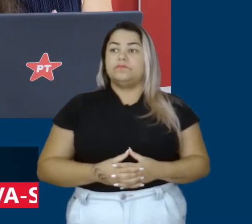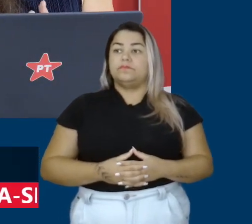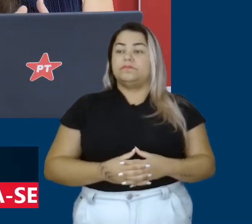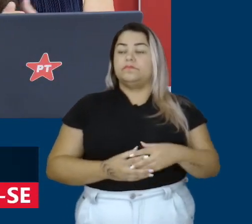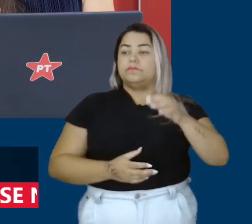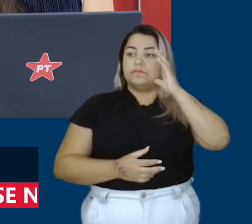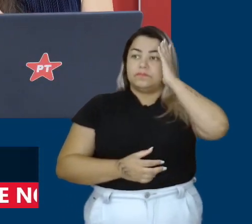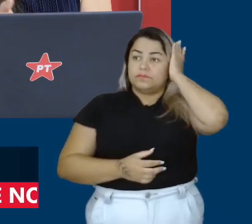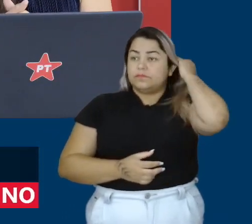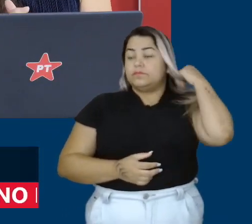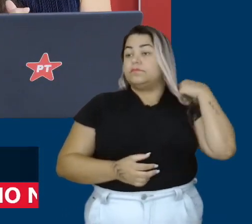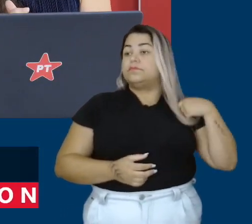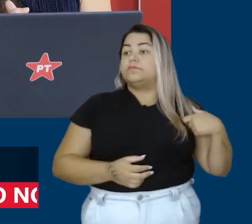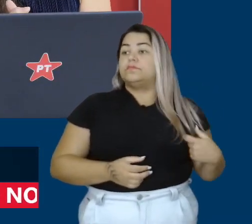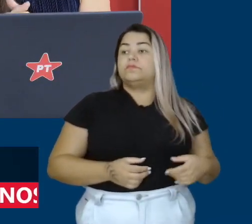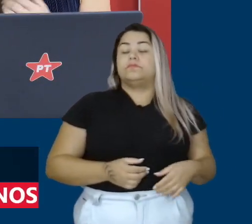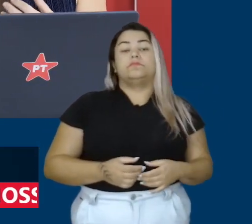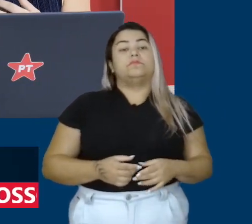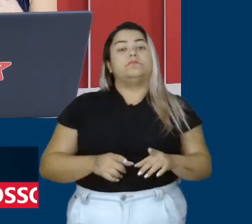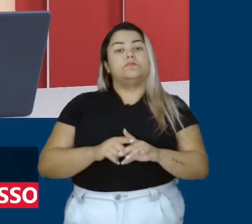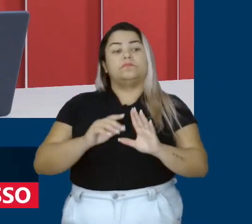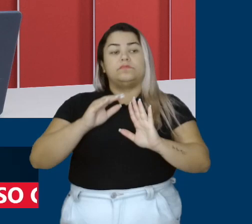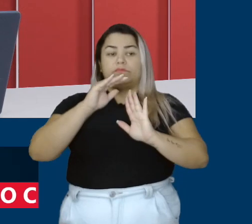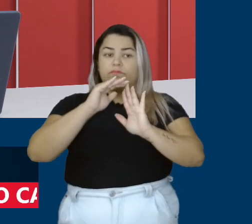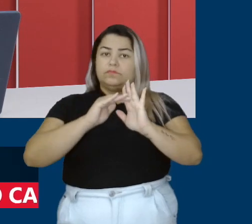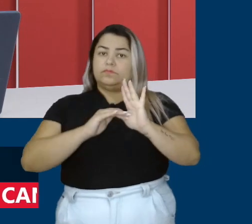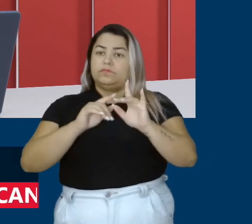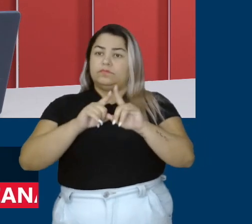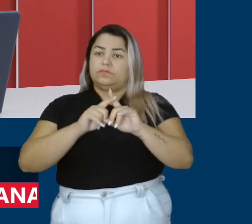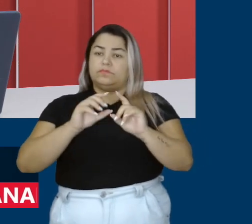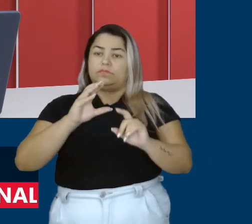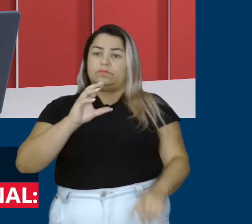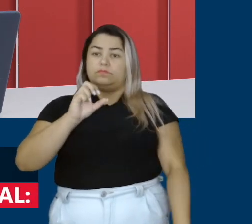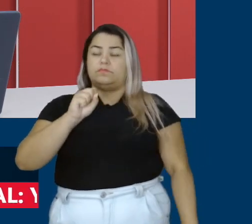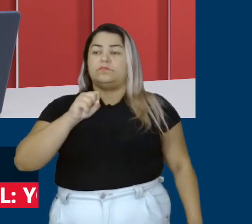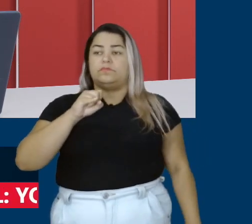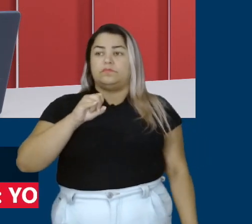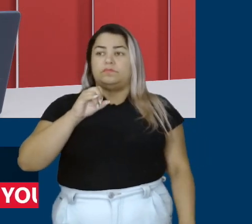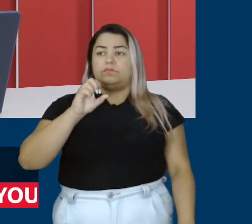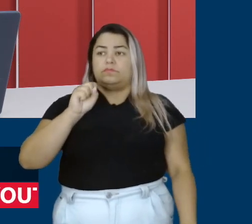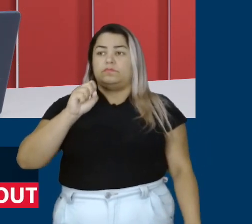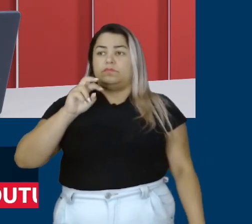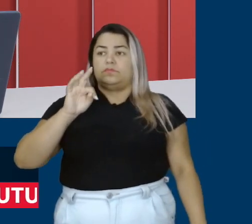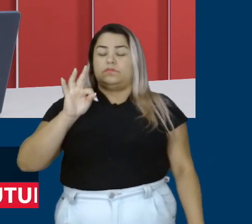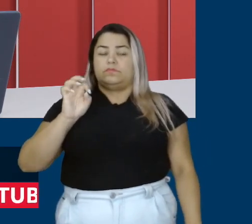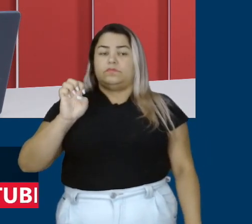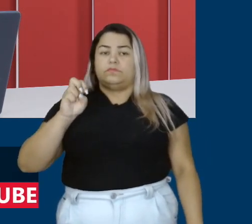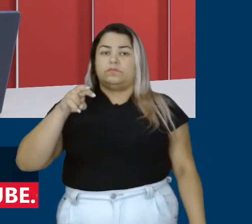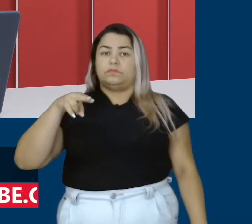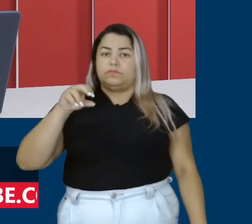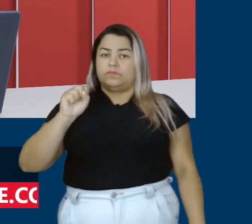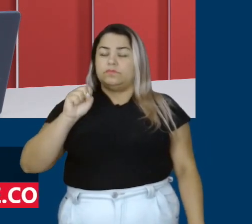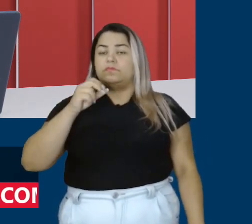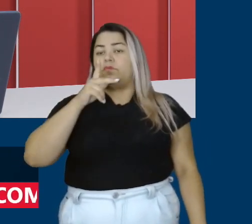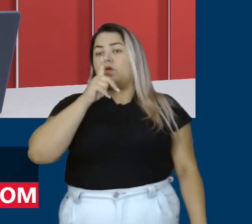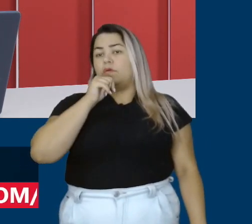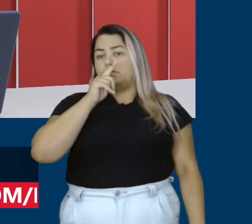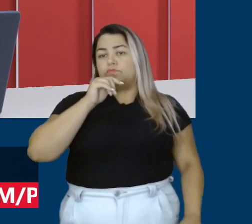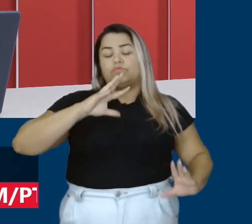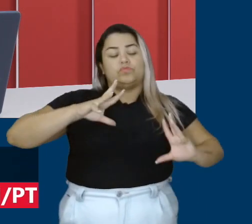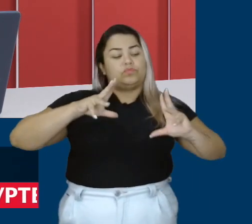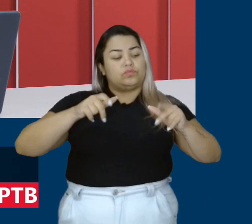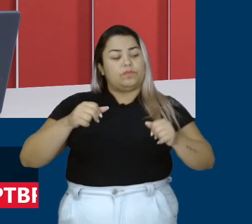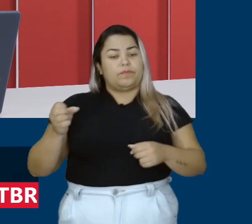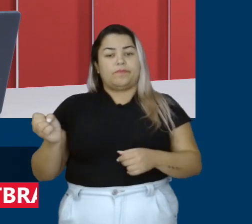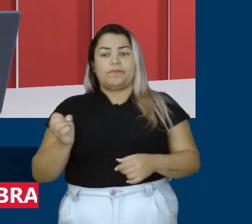Entendi, Camille. E quais são as metas de atendimento das cisternas que estão previstas aí no âmbito do Água para Todos, dessa nova edição